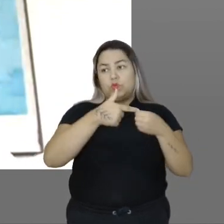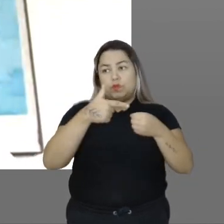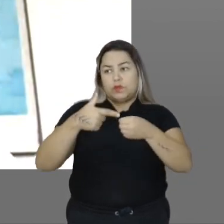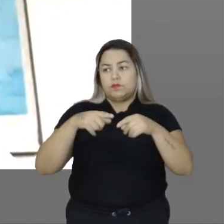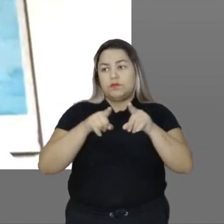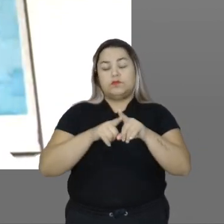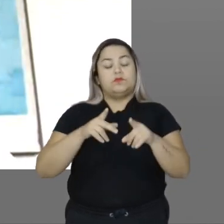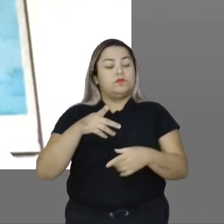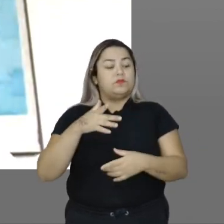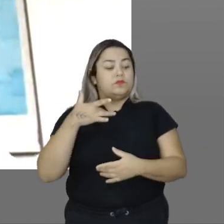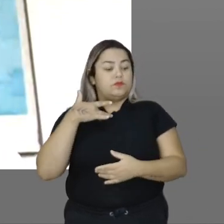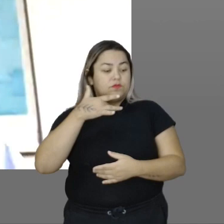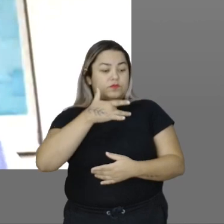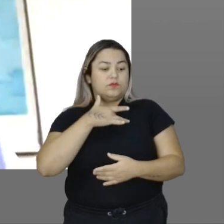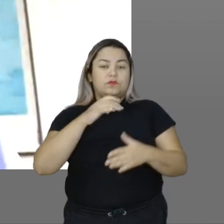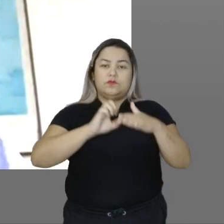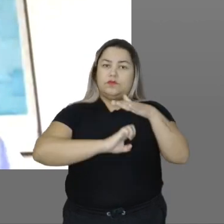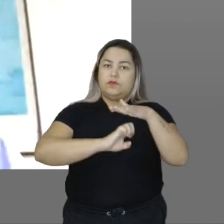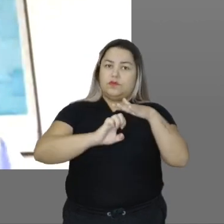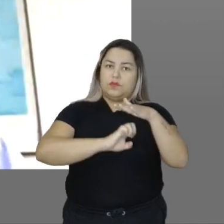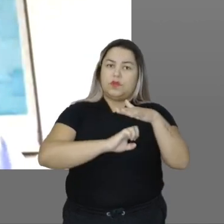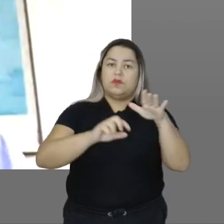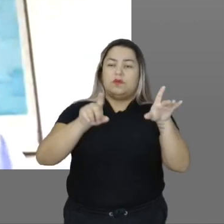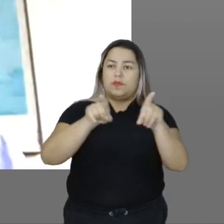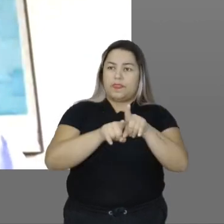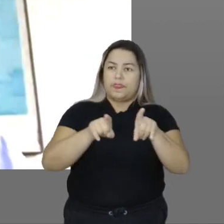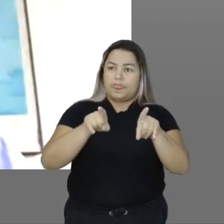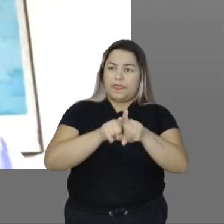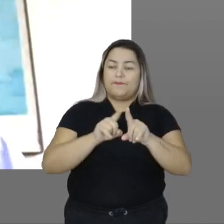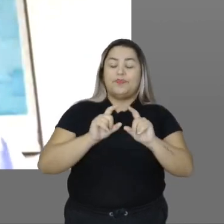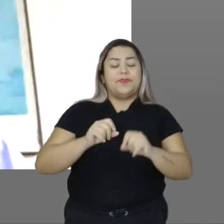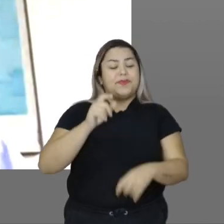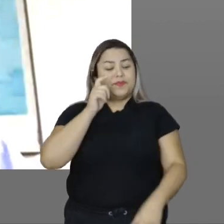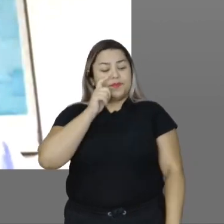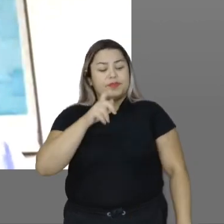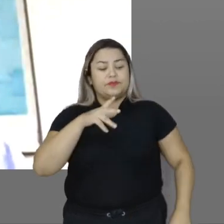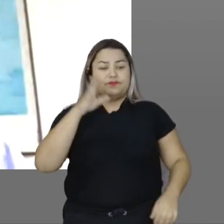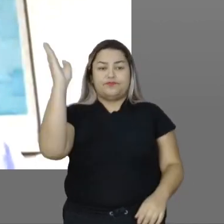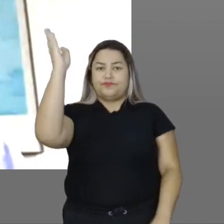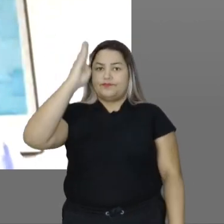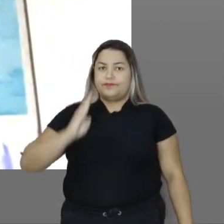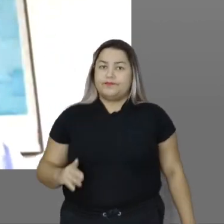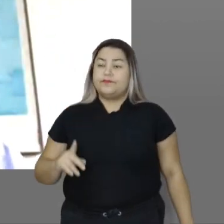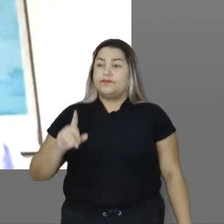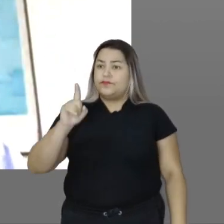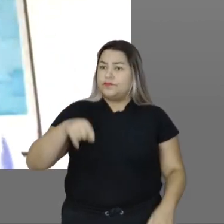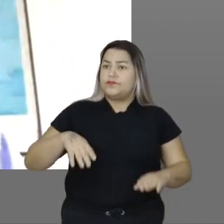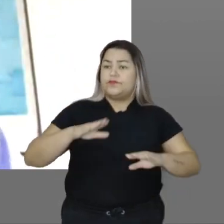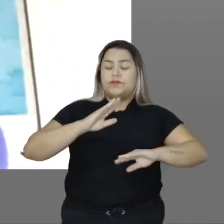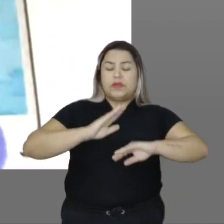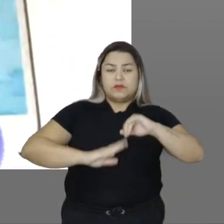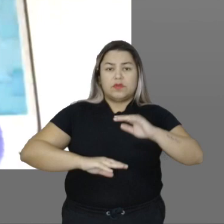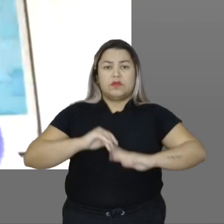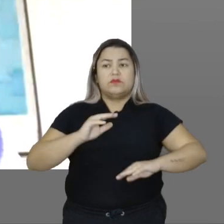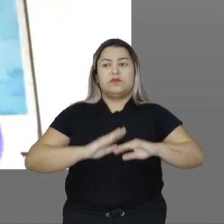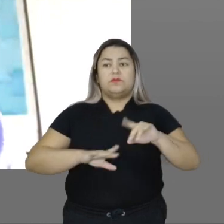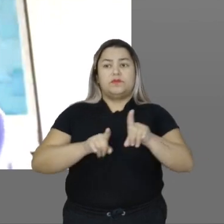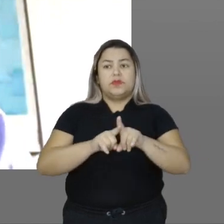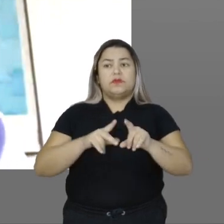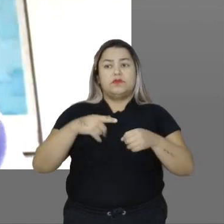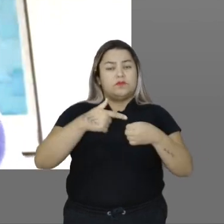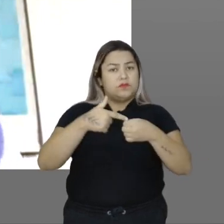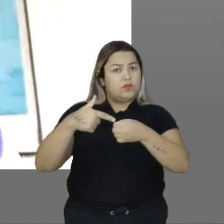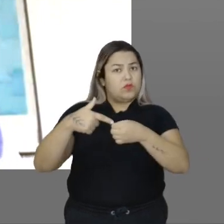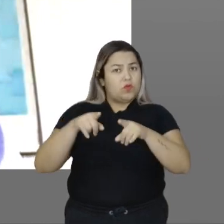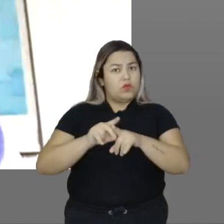a saúde da empresa e, ao mesmo tempo, garante o interesse dos brasileiros, que são os maiores acionistas da Petrobras. Então,